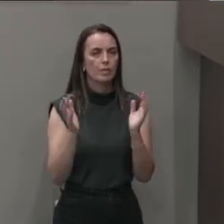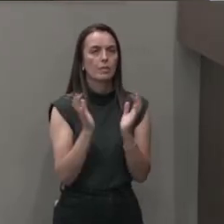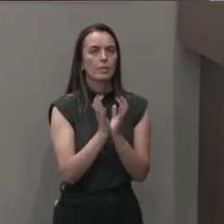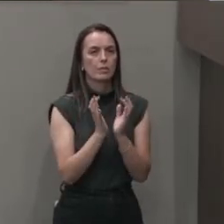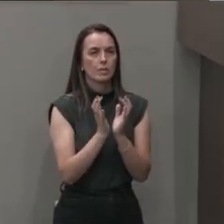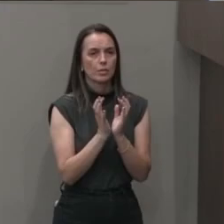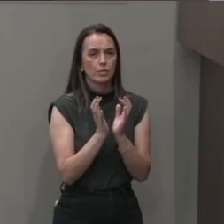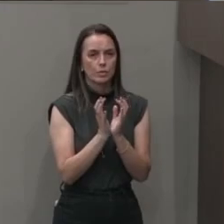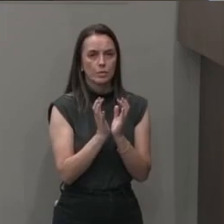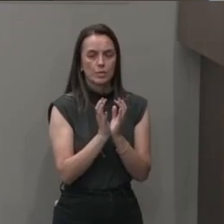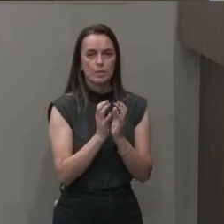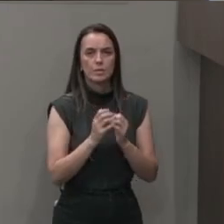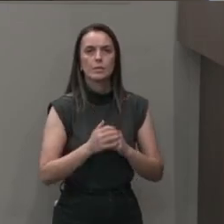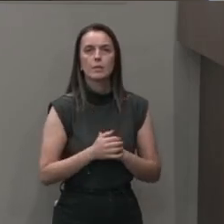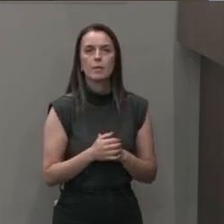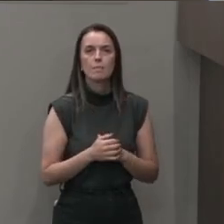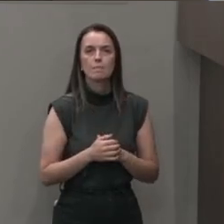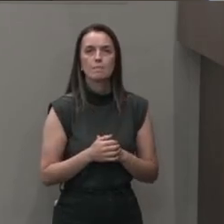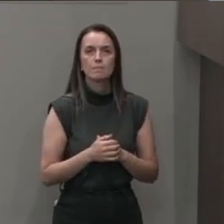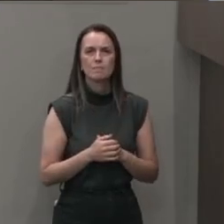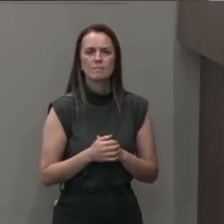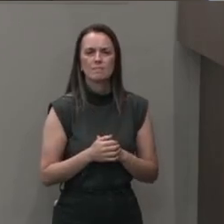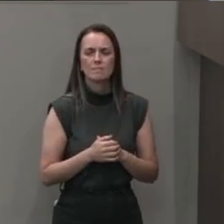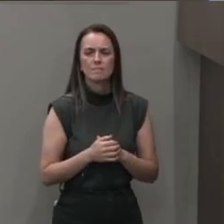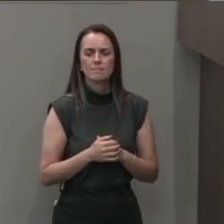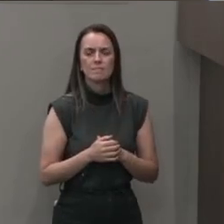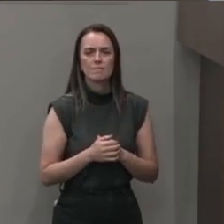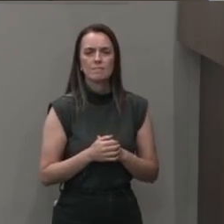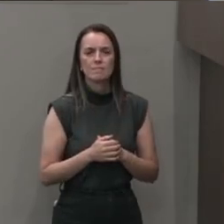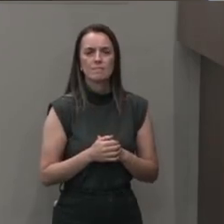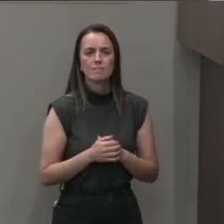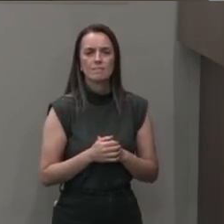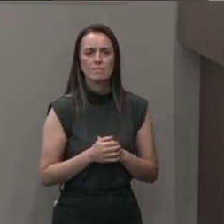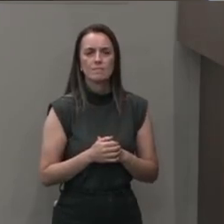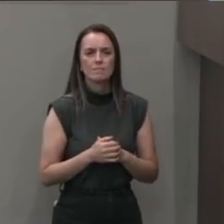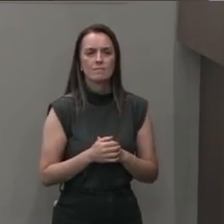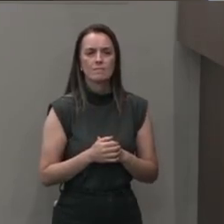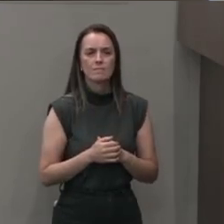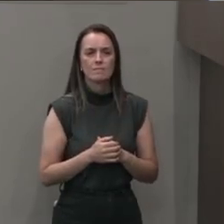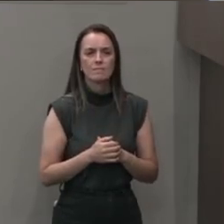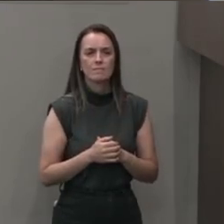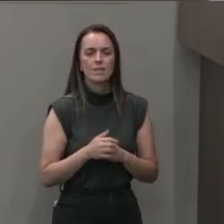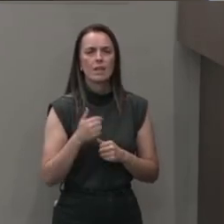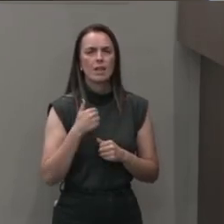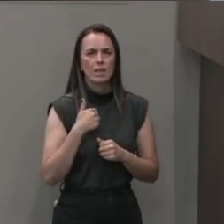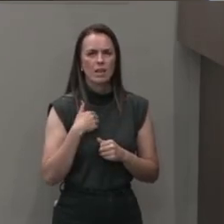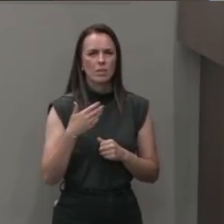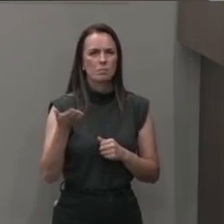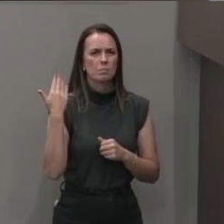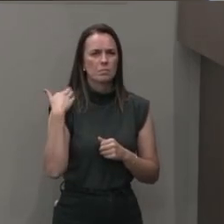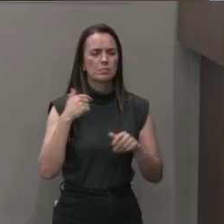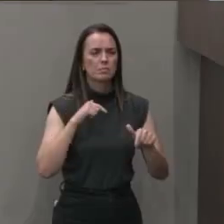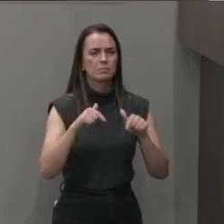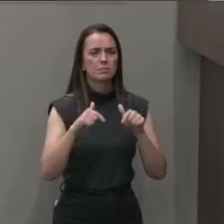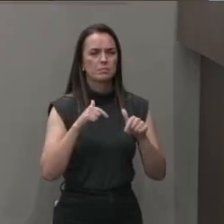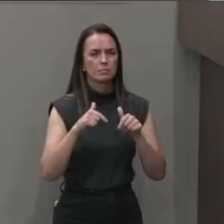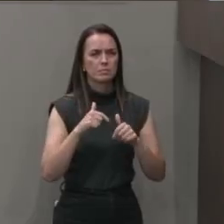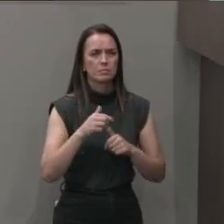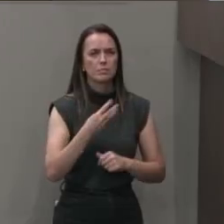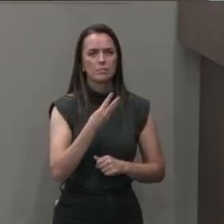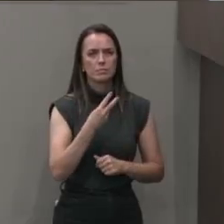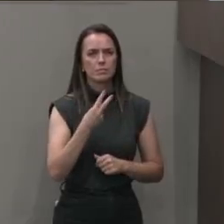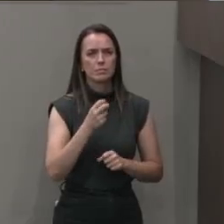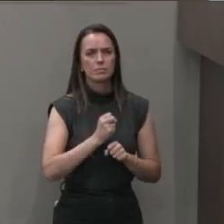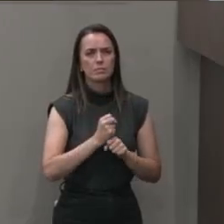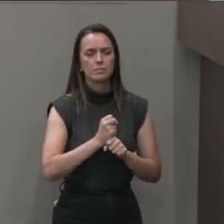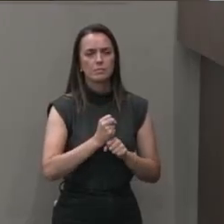dos heróis das duas rodas, que eu sempre digo, João, eu trabalhei 32 anos atendendo essa